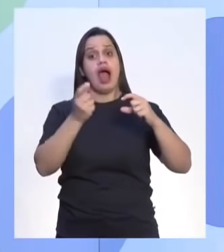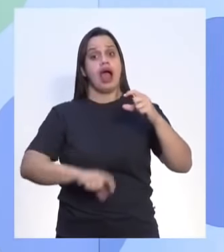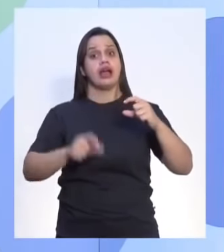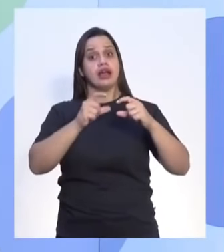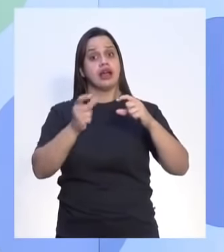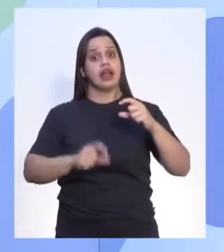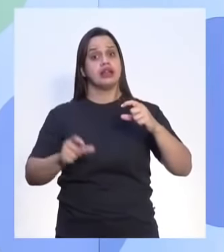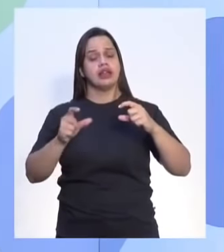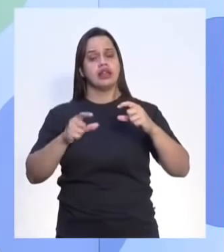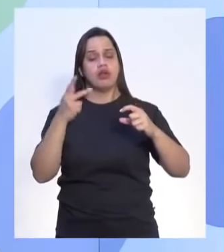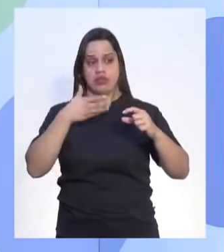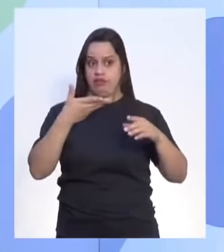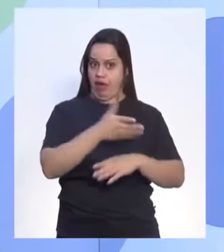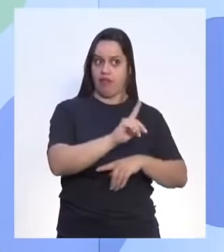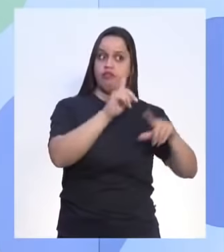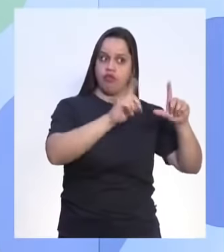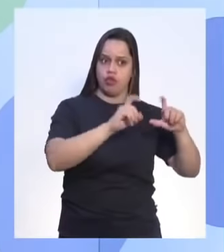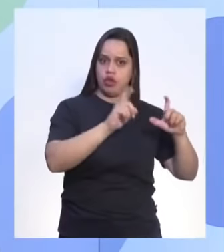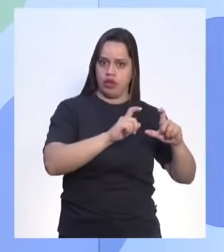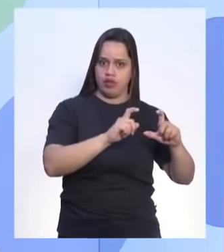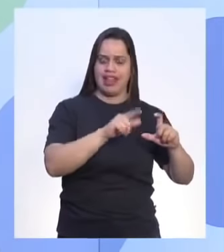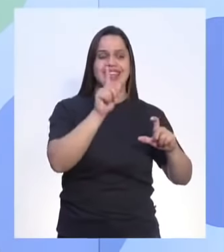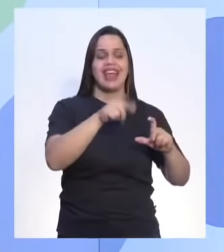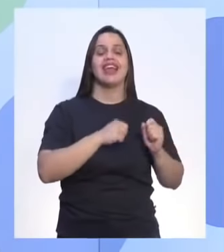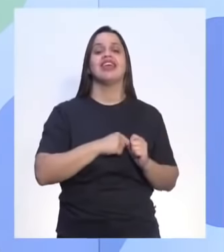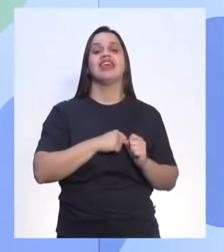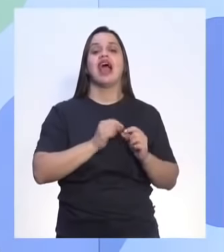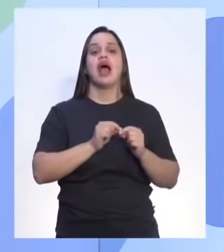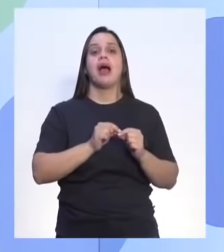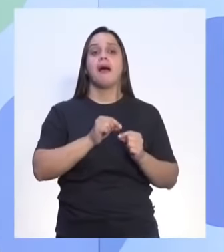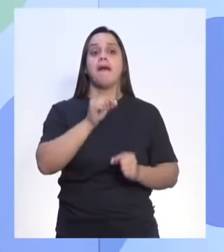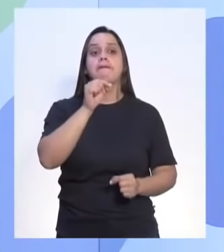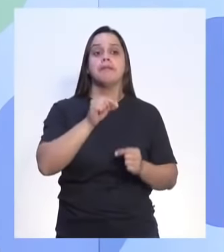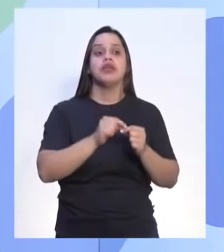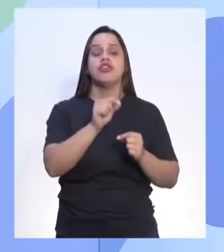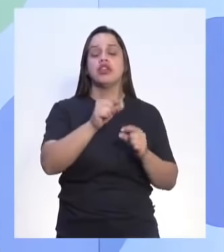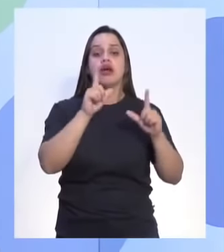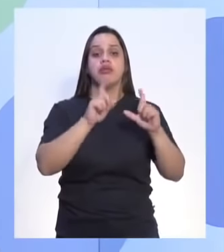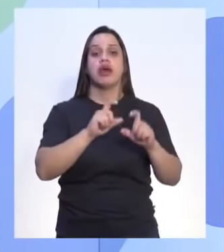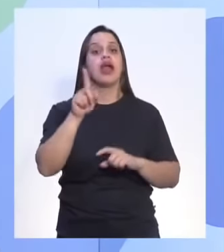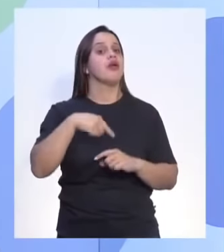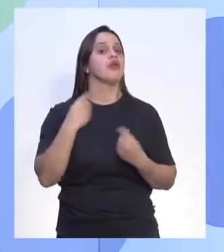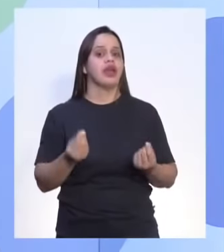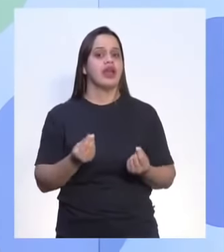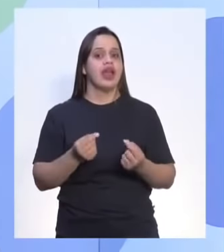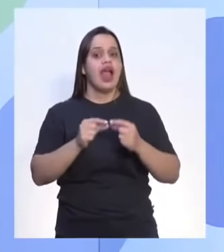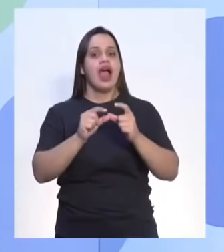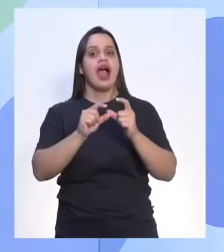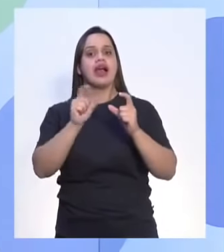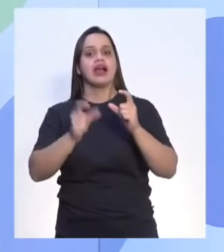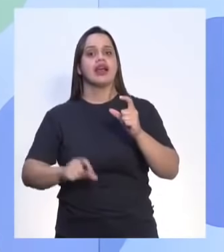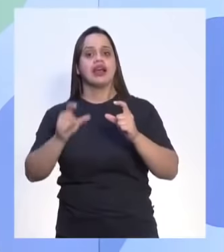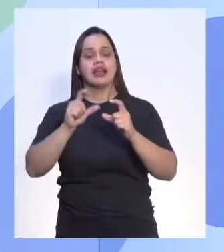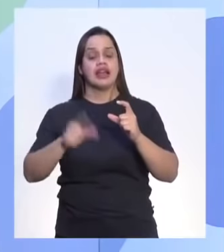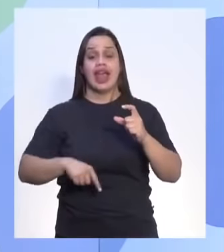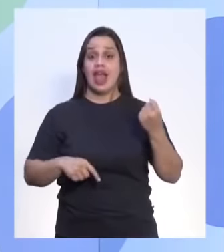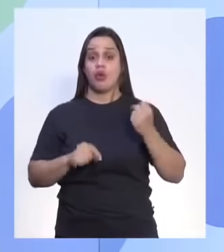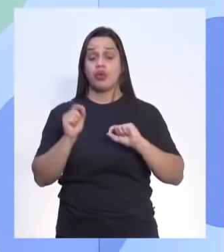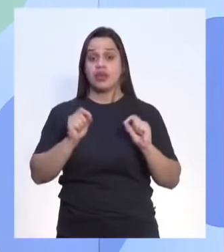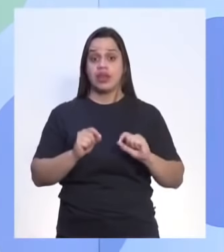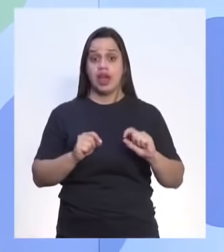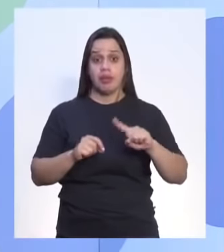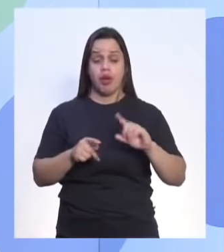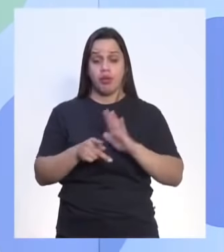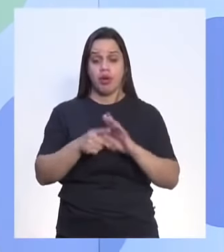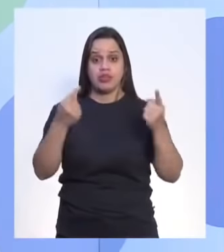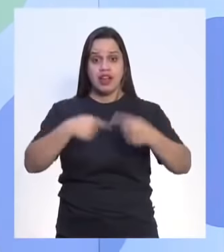você vai lá e fotografa. Qual que é a medida que você está fotografando? Essa é, no caso, a missão 5. Beleza, é isso, Osmar? Aí,